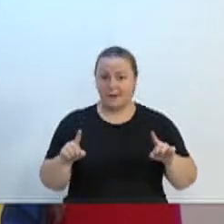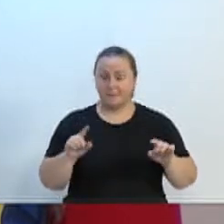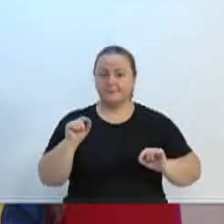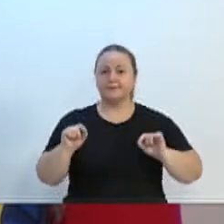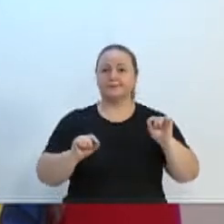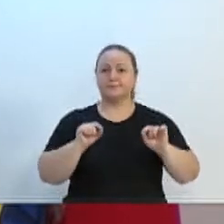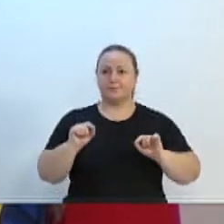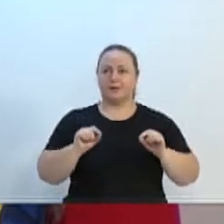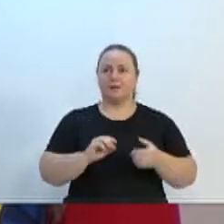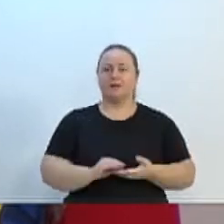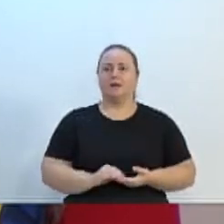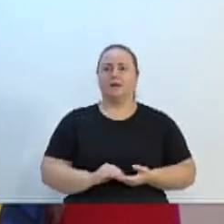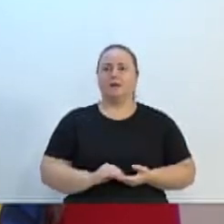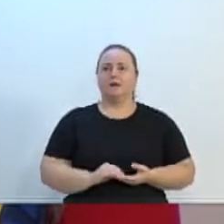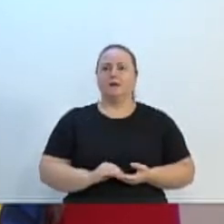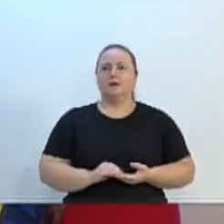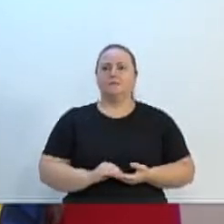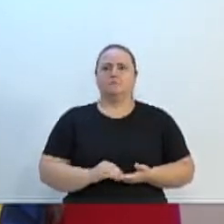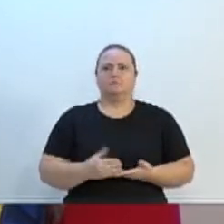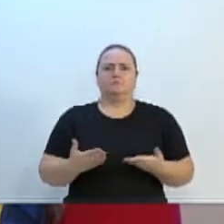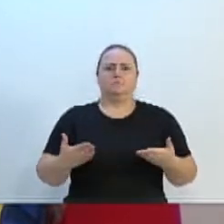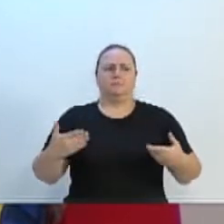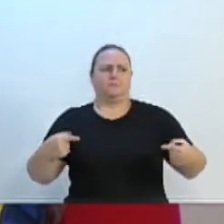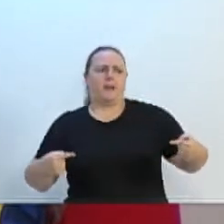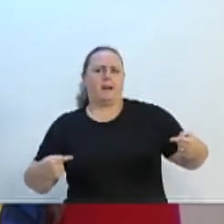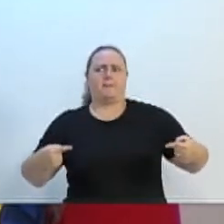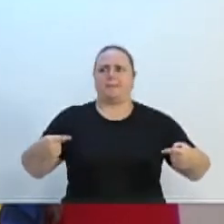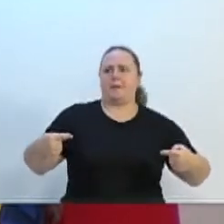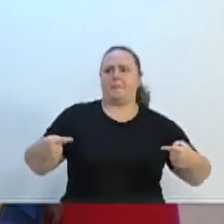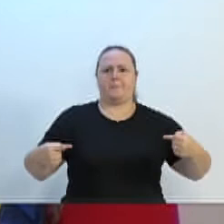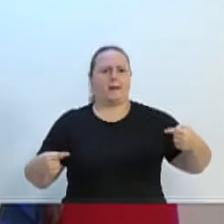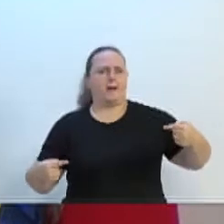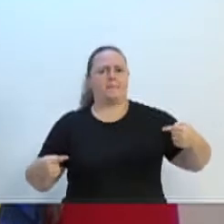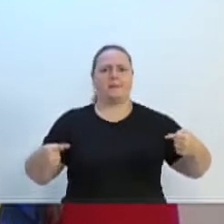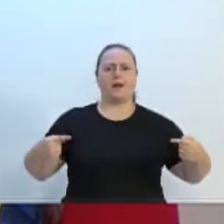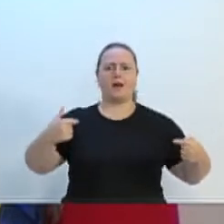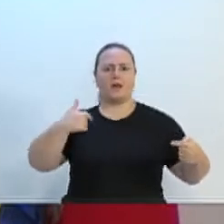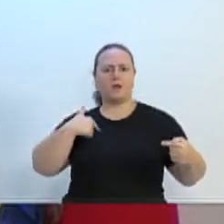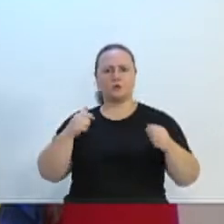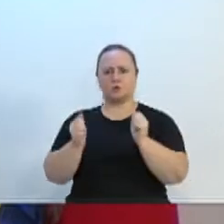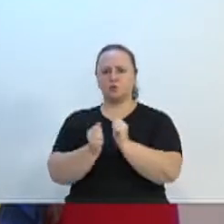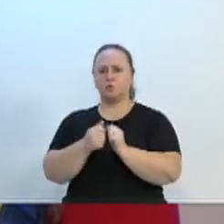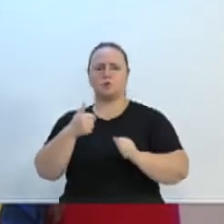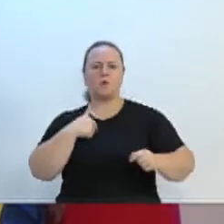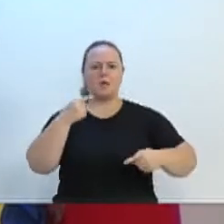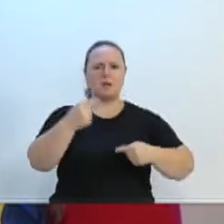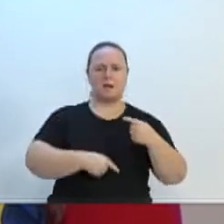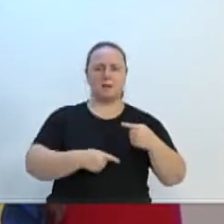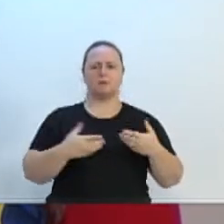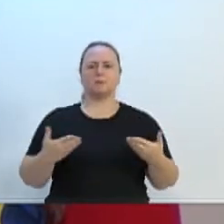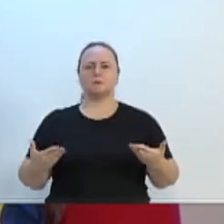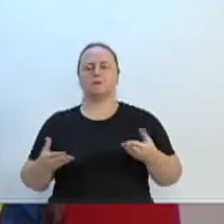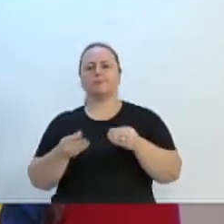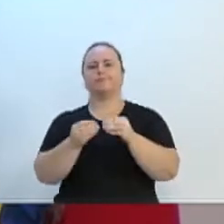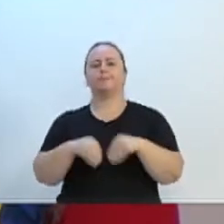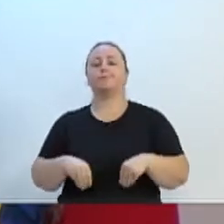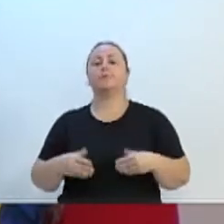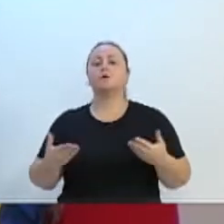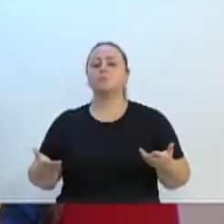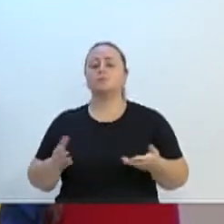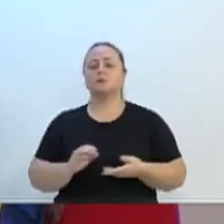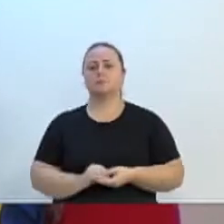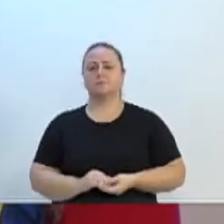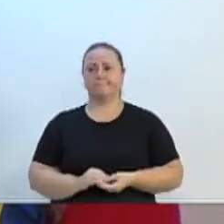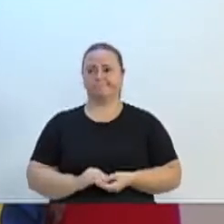momento, presidente, de oposição, de base, e quem está perdendo isso, como alguns vereadores falaram aqui